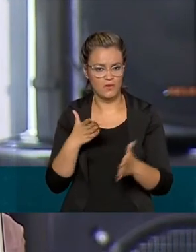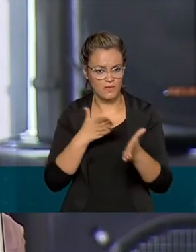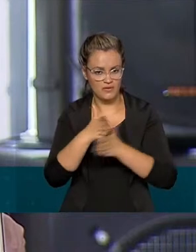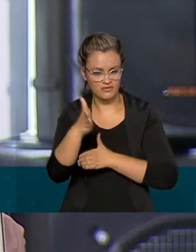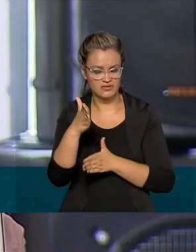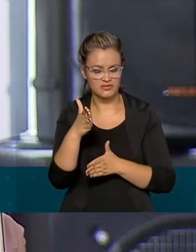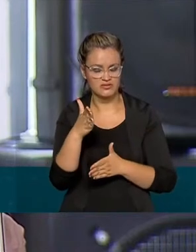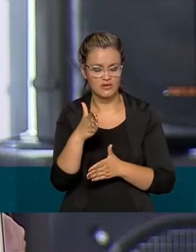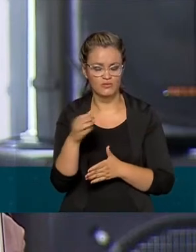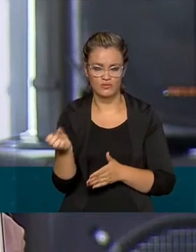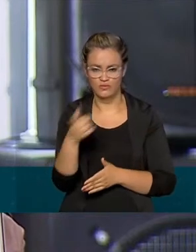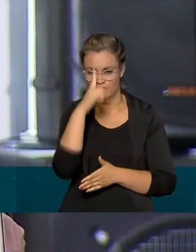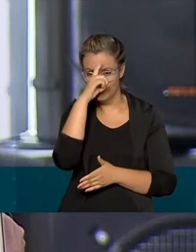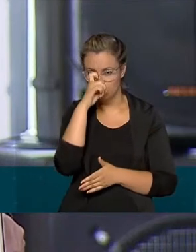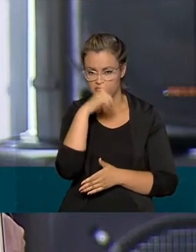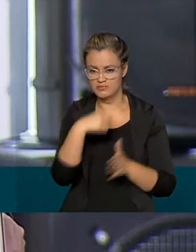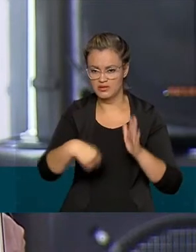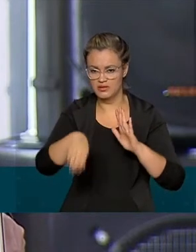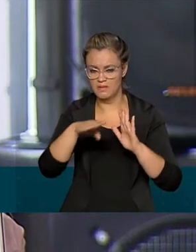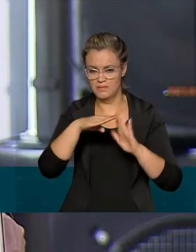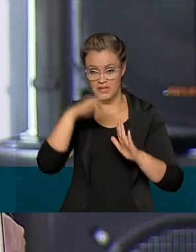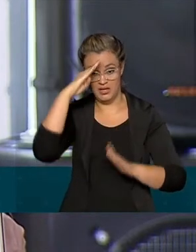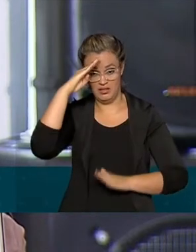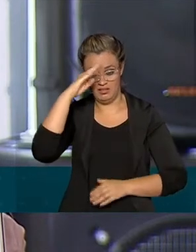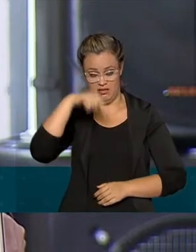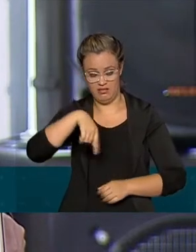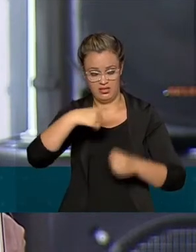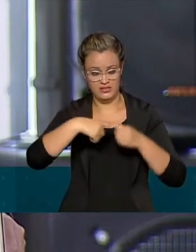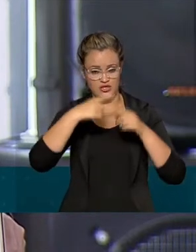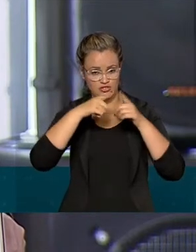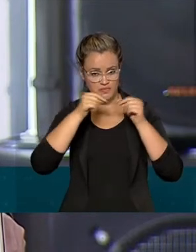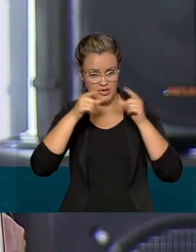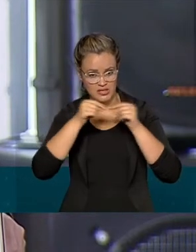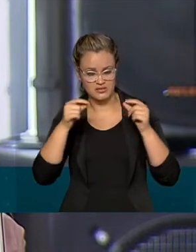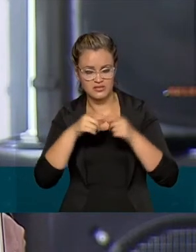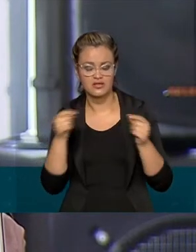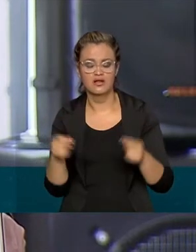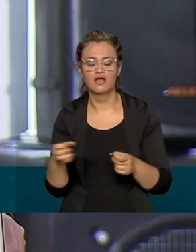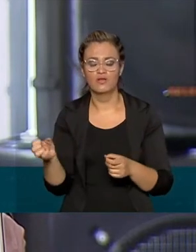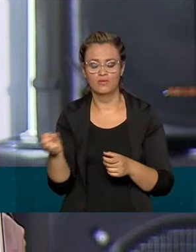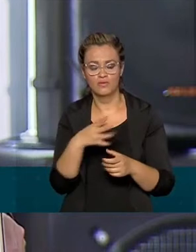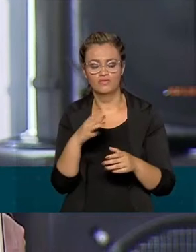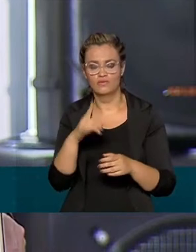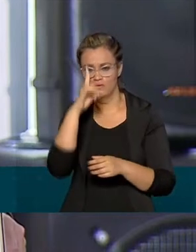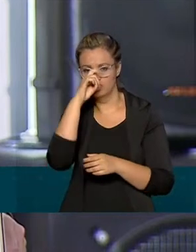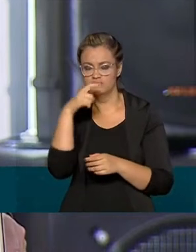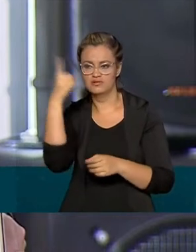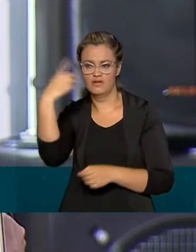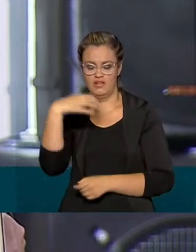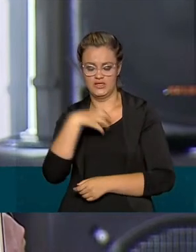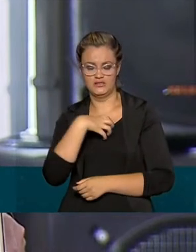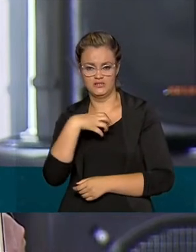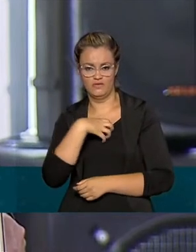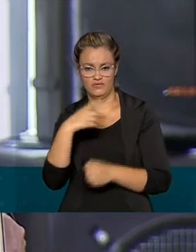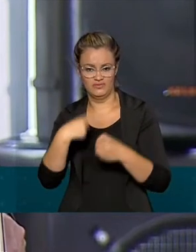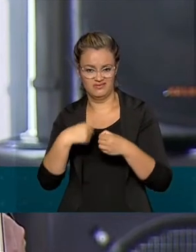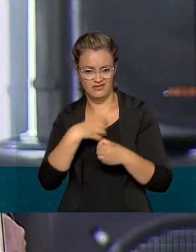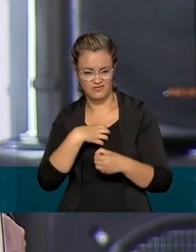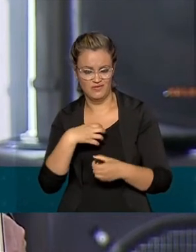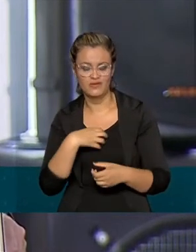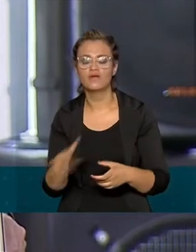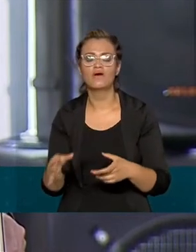da diretriz do novo Hospital Militar de Área de Brasília, elaboração da diretriz do novo Hospital Geral de Salvador, foi